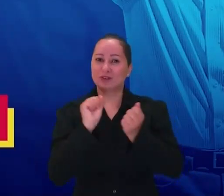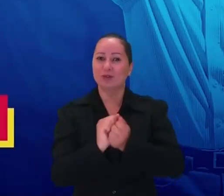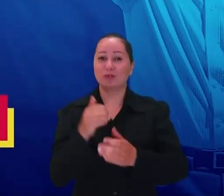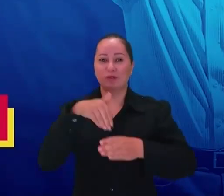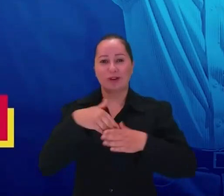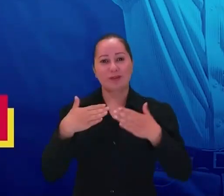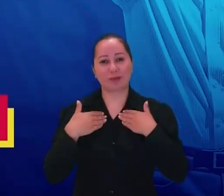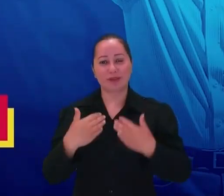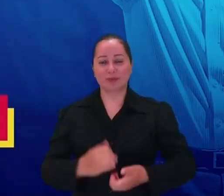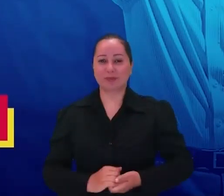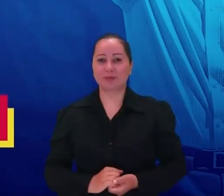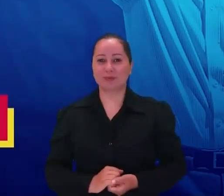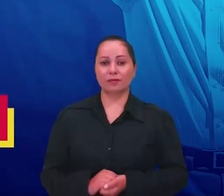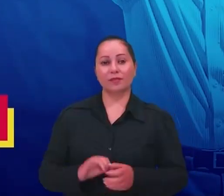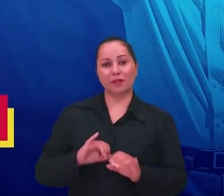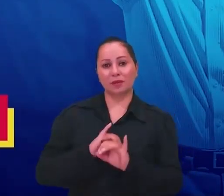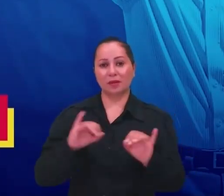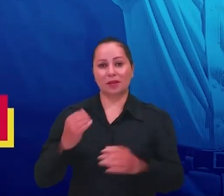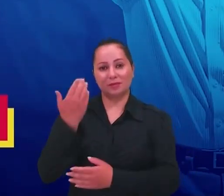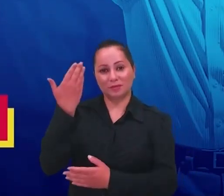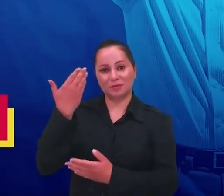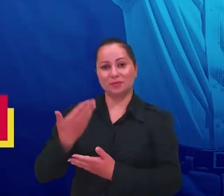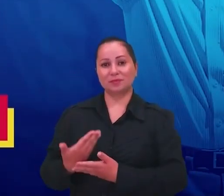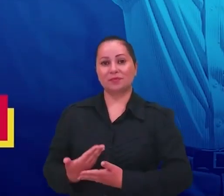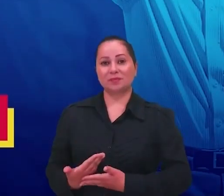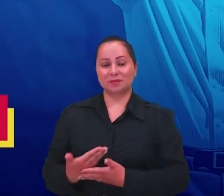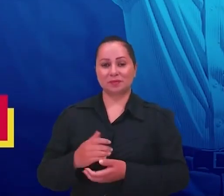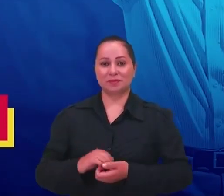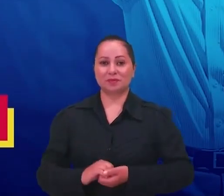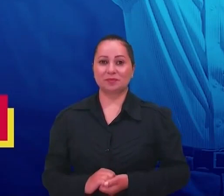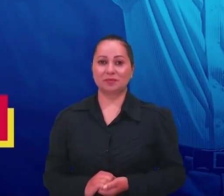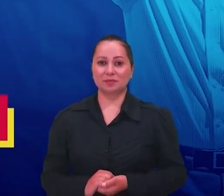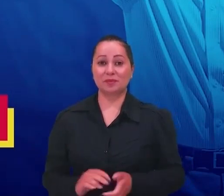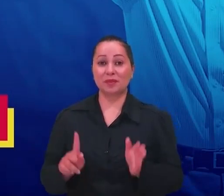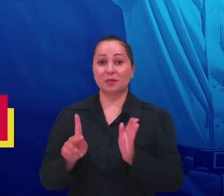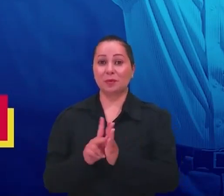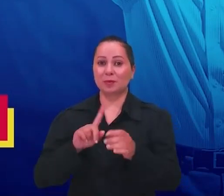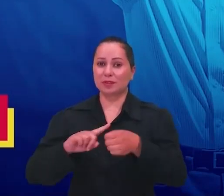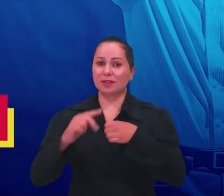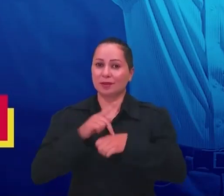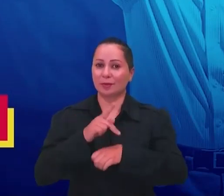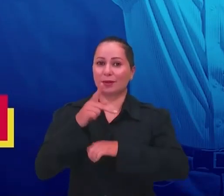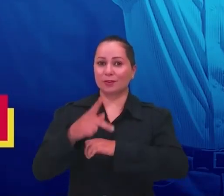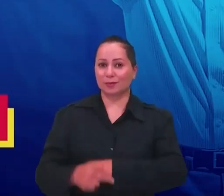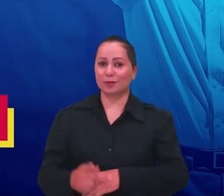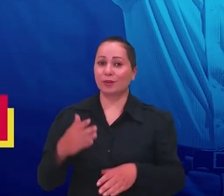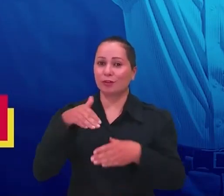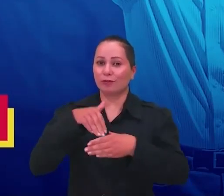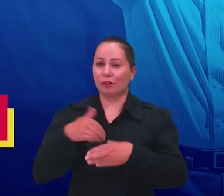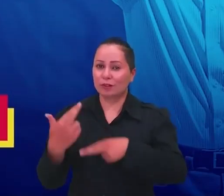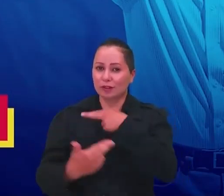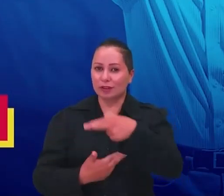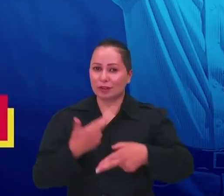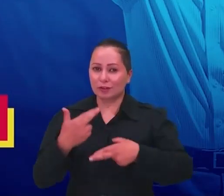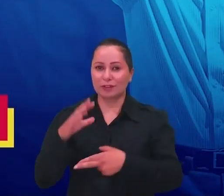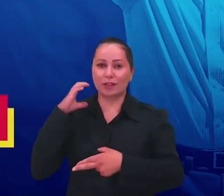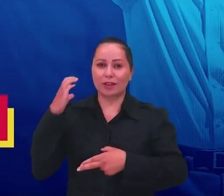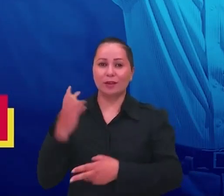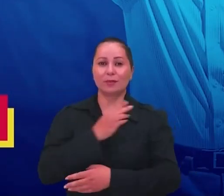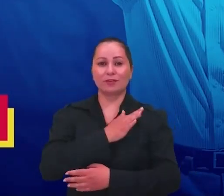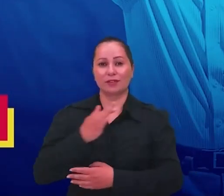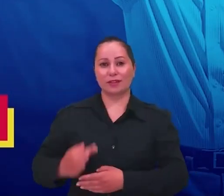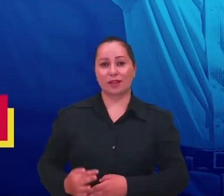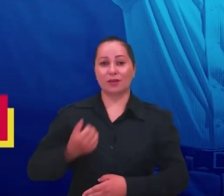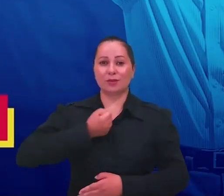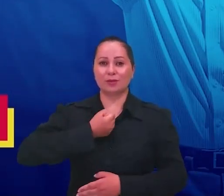comigo, é Pompeu de Matos, 1212. Olá, sou César Camargo, da cidade de Passo Fundo. Voto pela renovação da Câmara